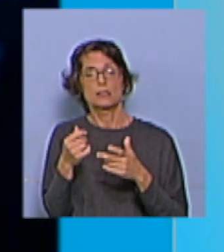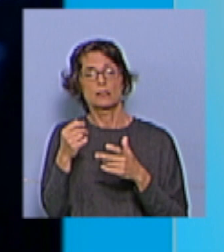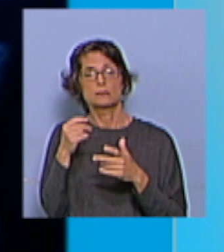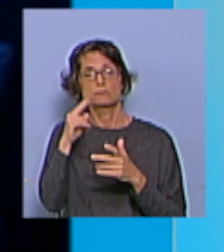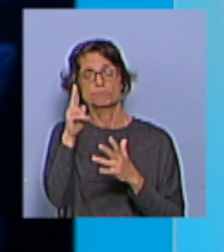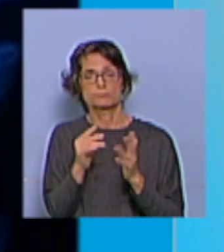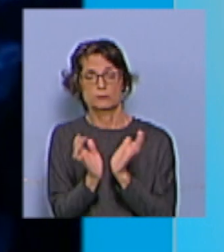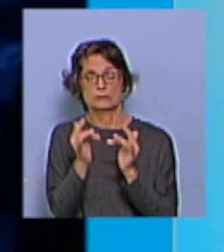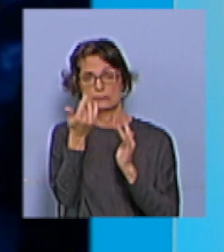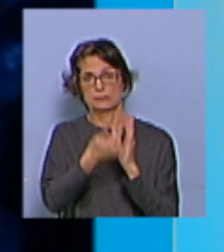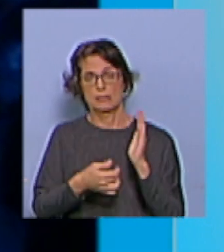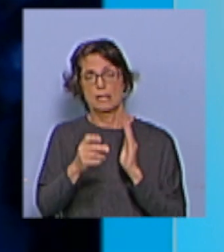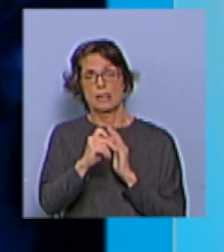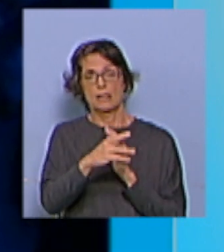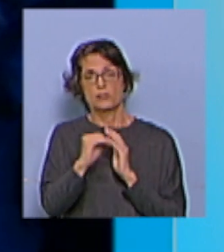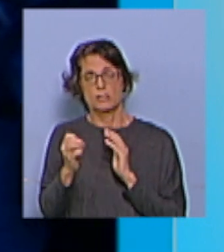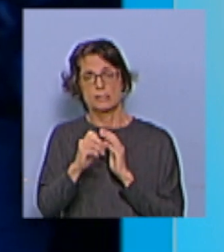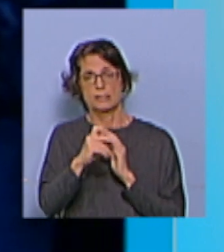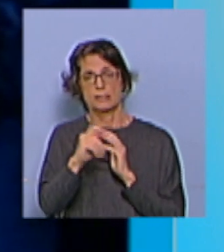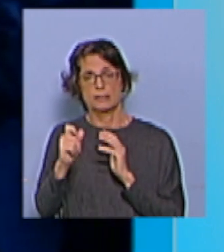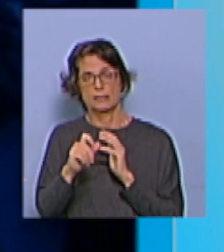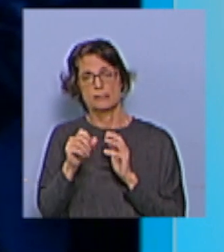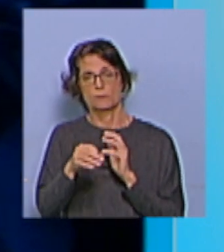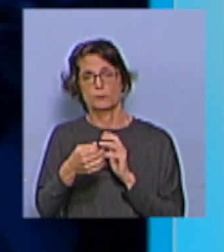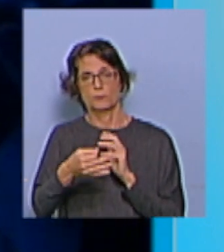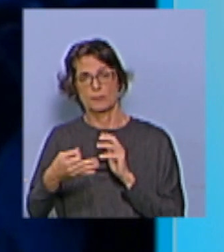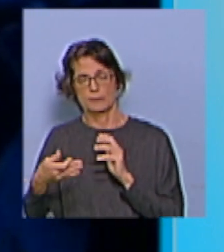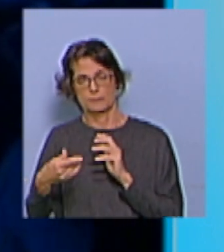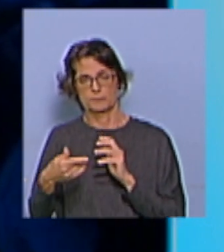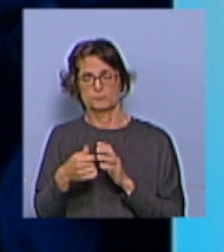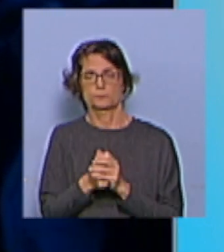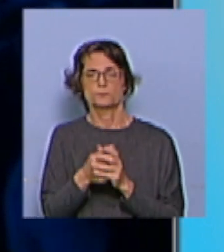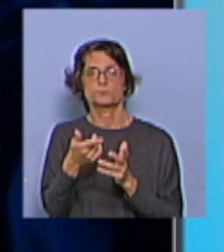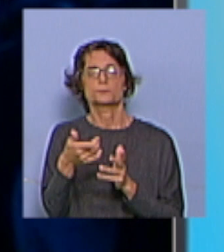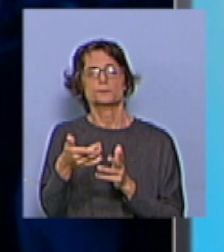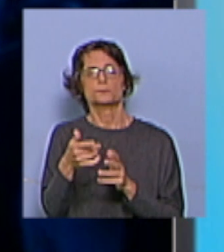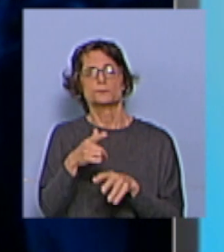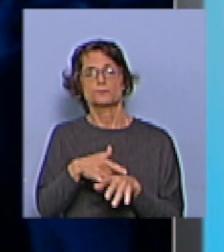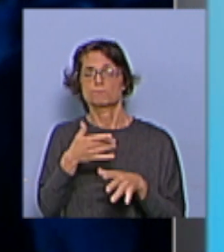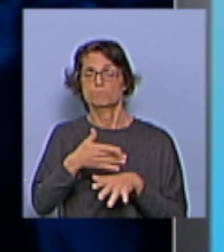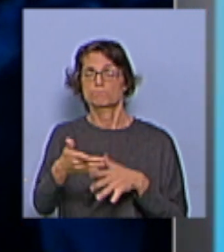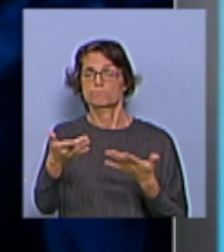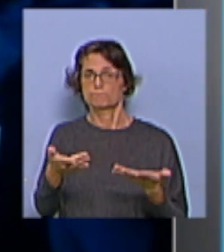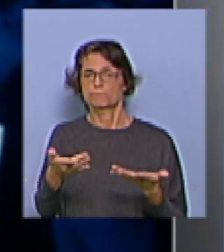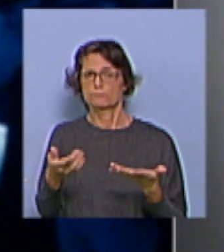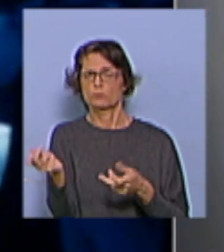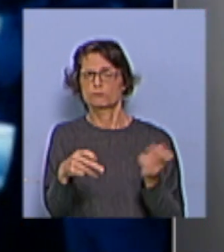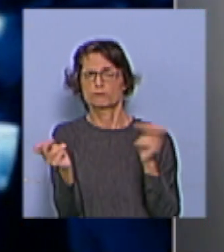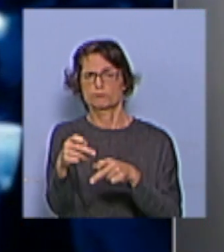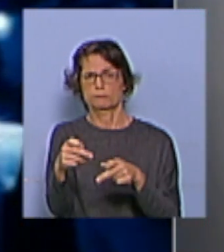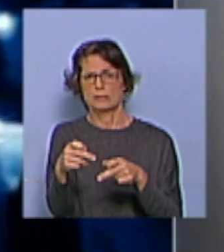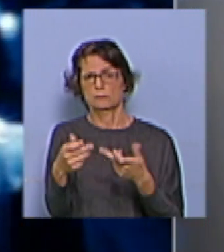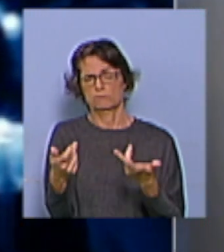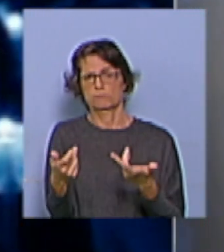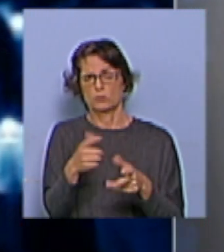Agência Eclésia em agência.eclésia.pt. Tempo agora para o comentário a acontecimentos da atualidade, com